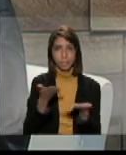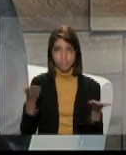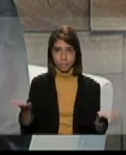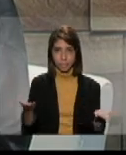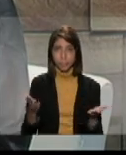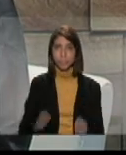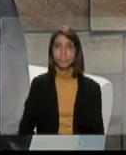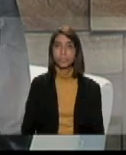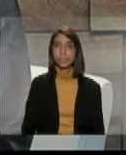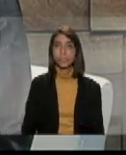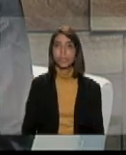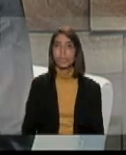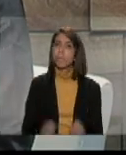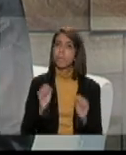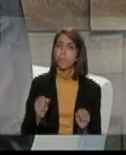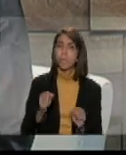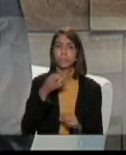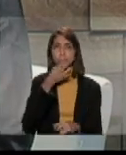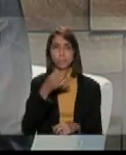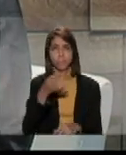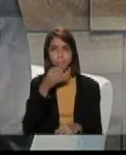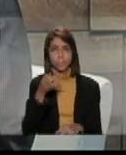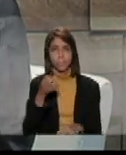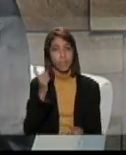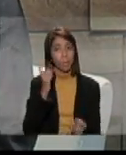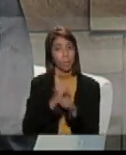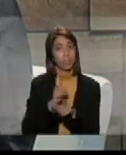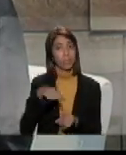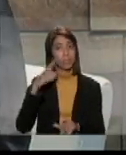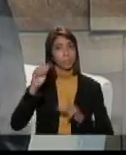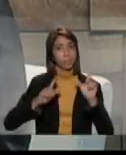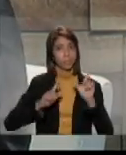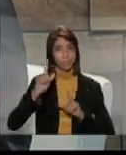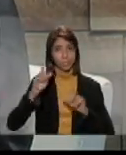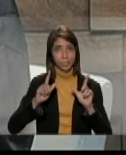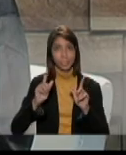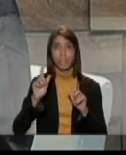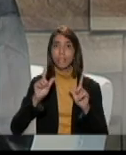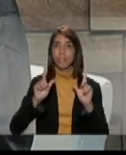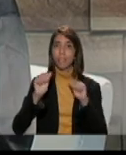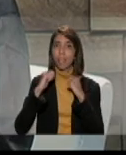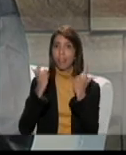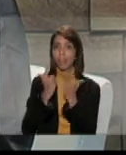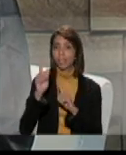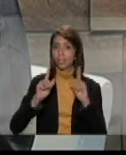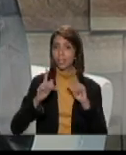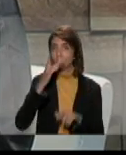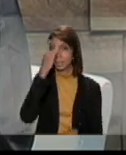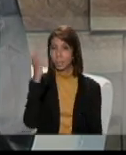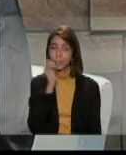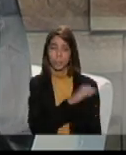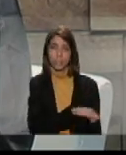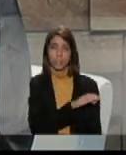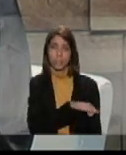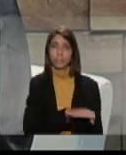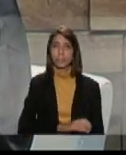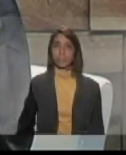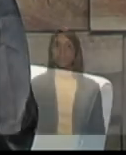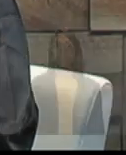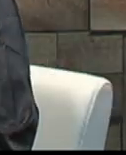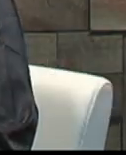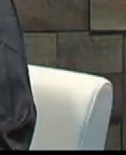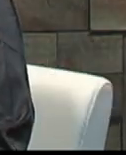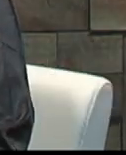nosso contato é perfil arroba tv alerj ponto tv envie as suas sugestões até o próximo programa tv alerj o canal do povo